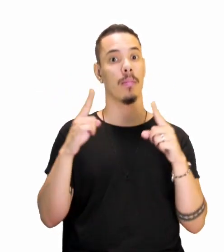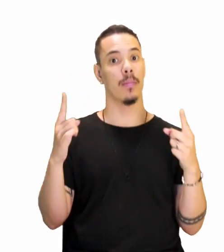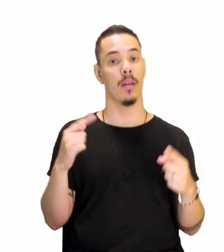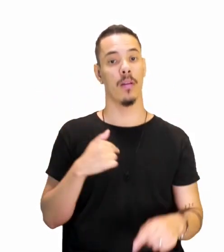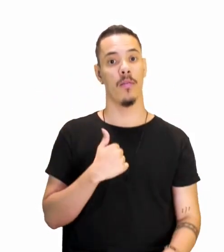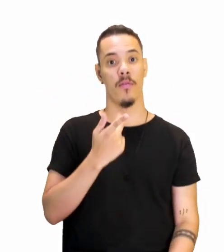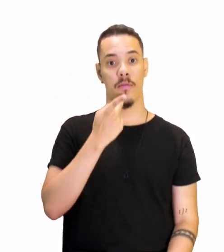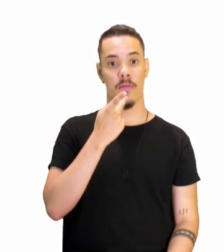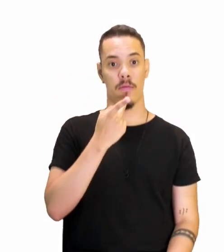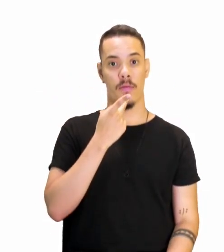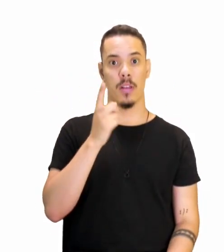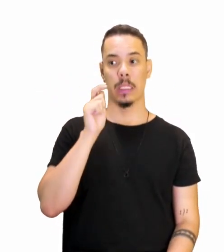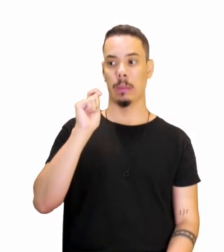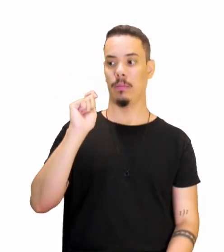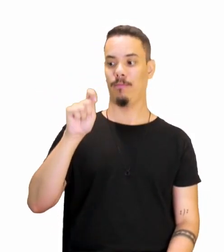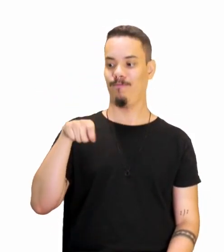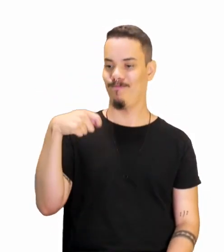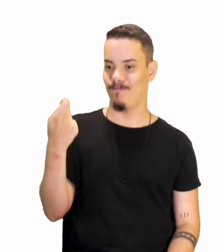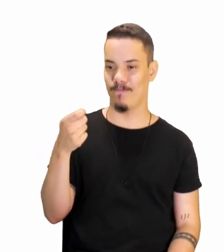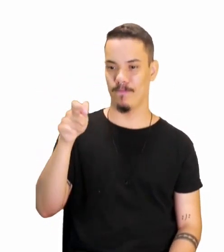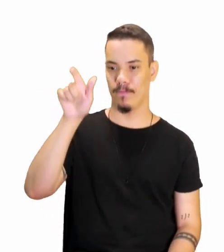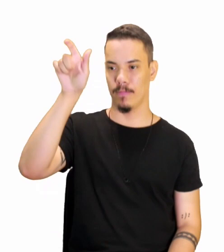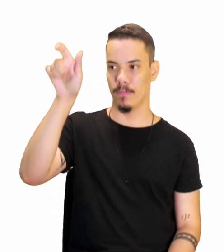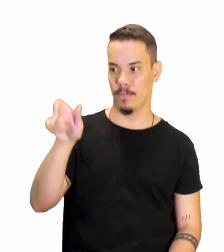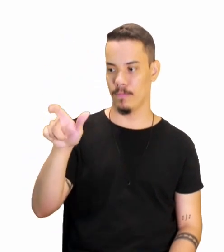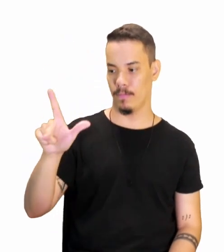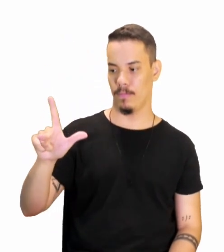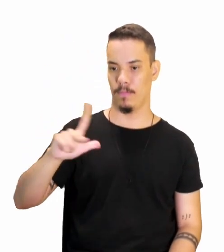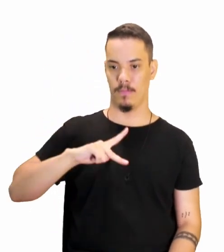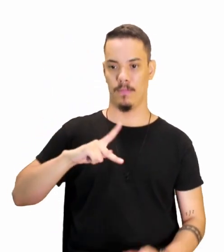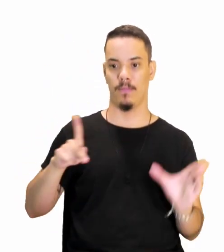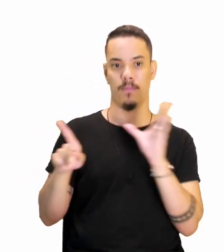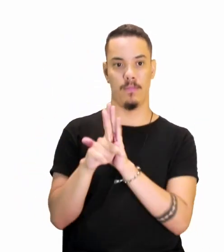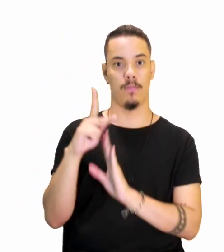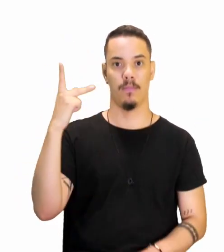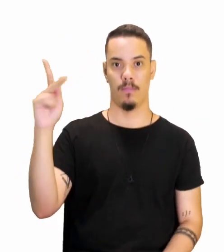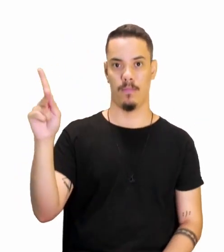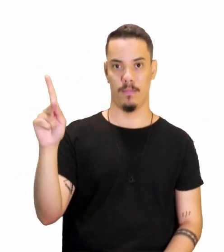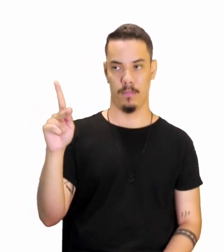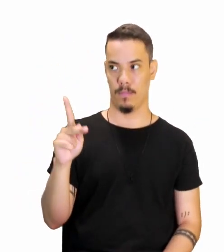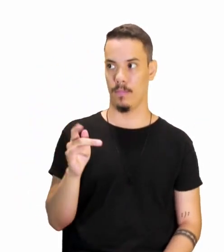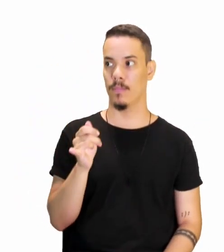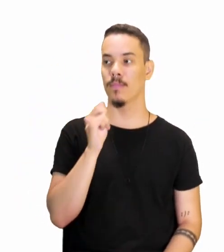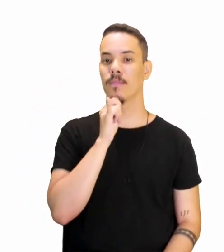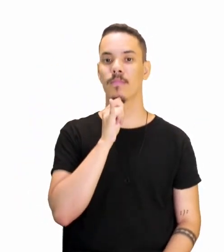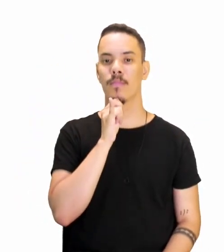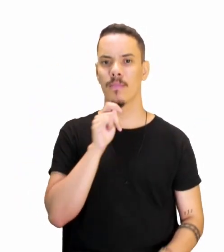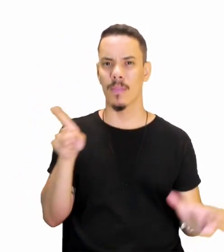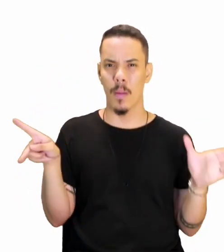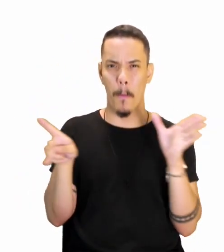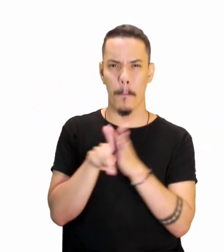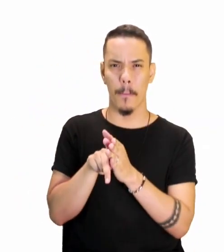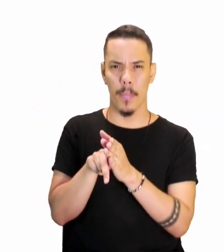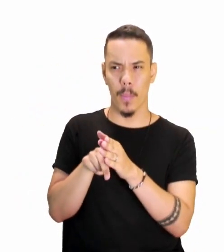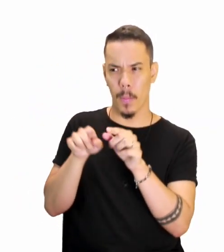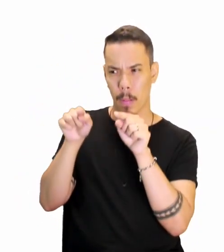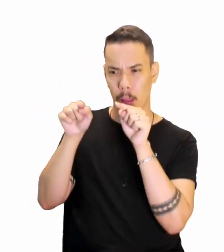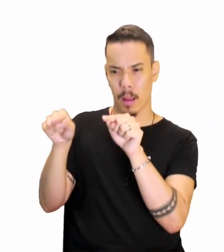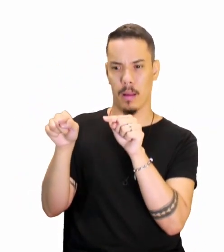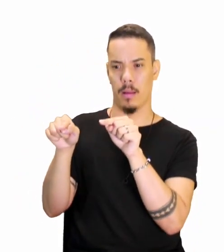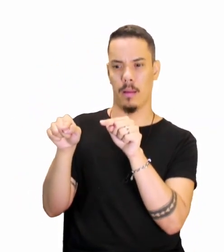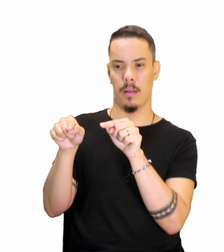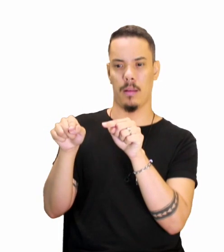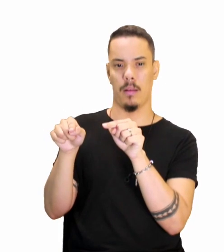falar, referir ao particular, ó, específico da pessoa,